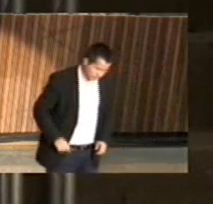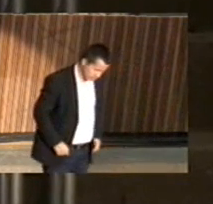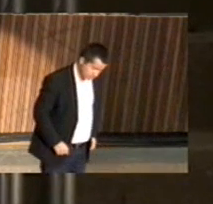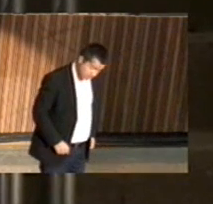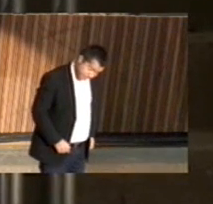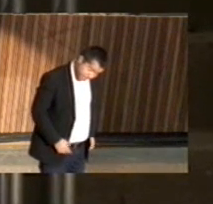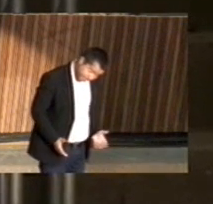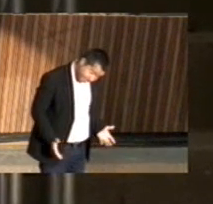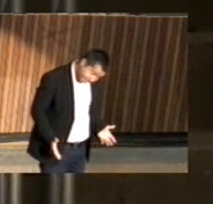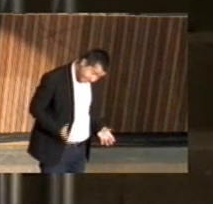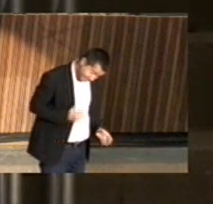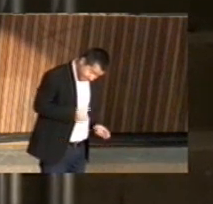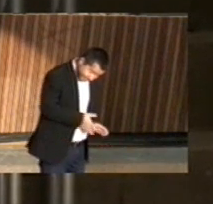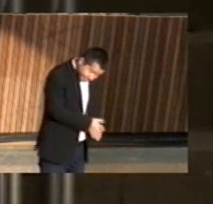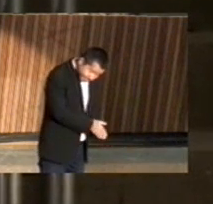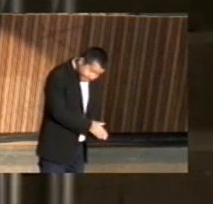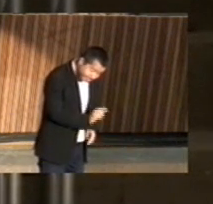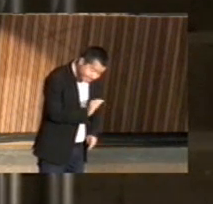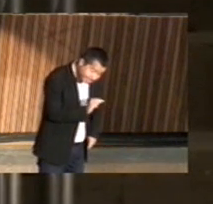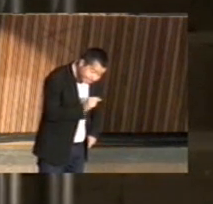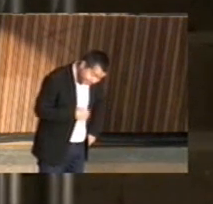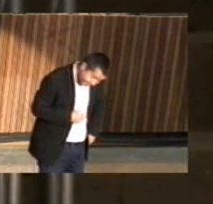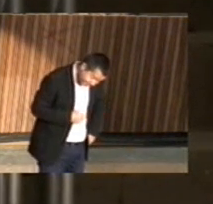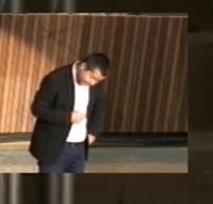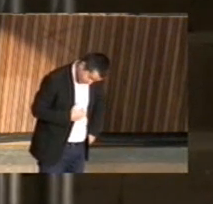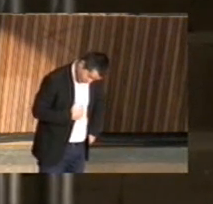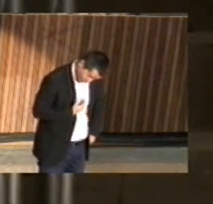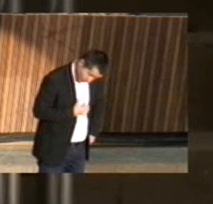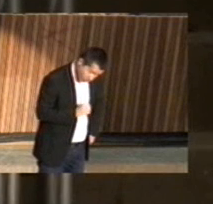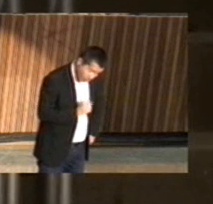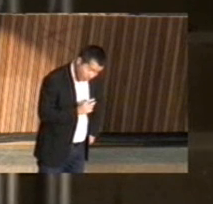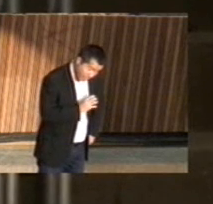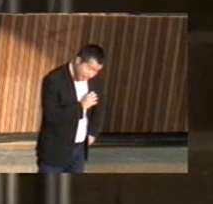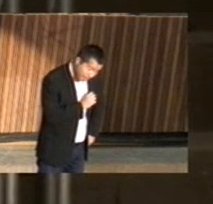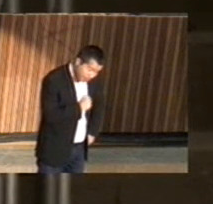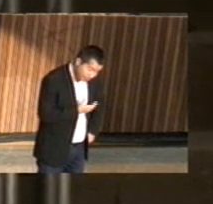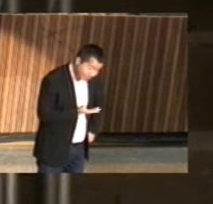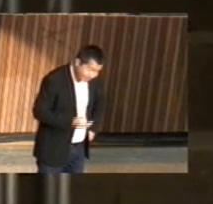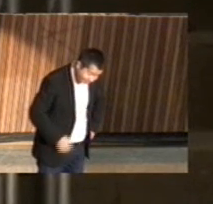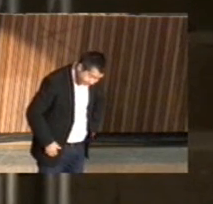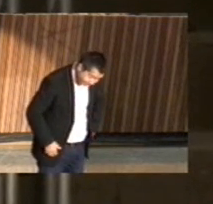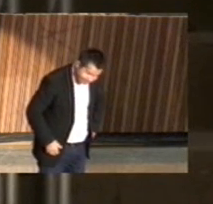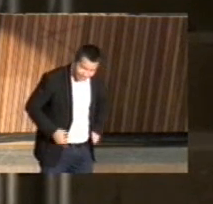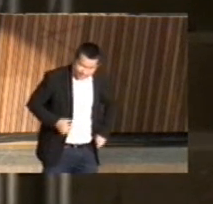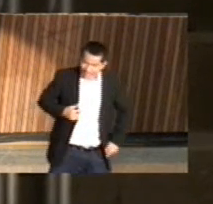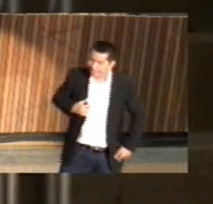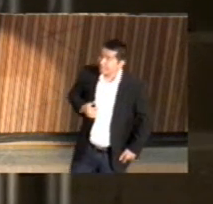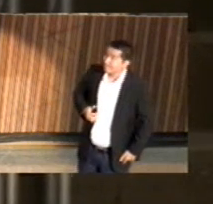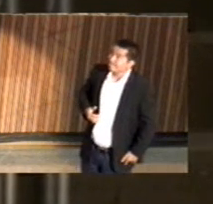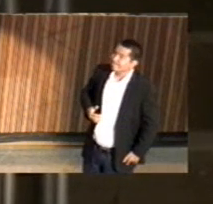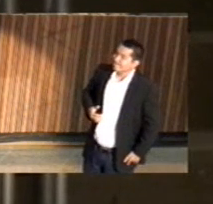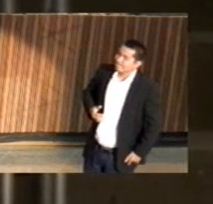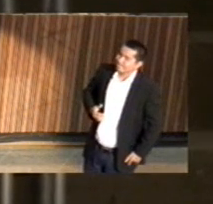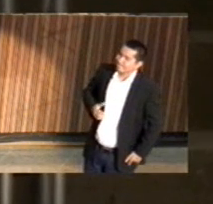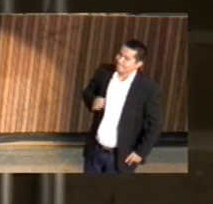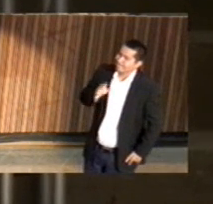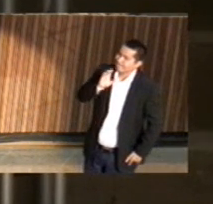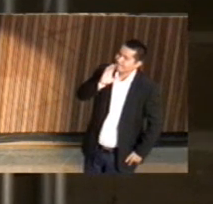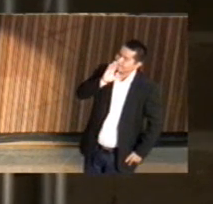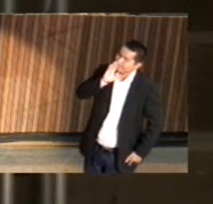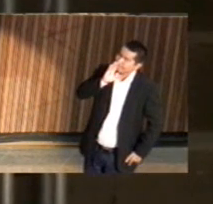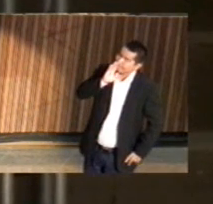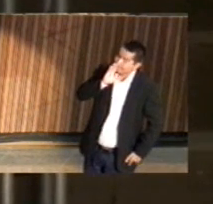cidadão. Disse: ô pastor, o senhor nos conhece lá de São Paulo? De fato conhecia, sabia que ele